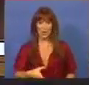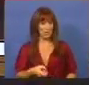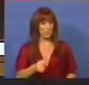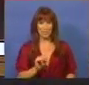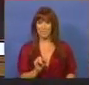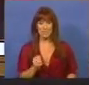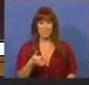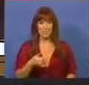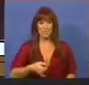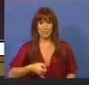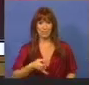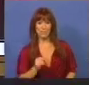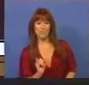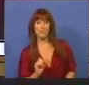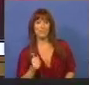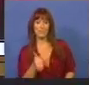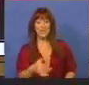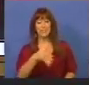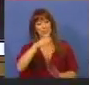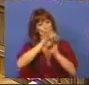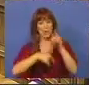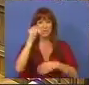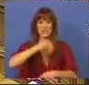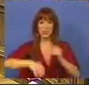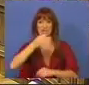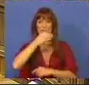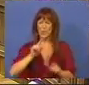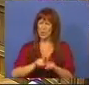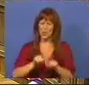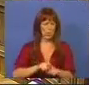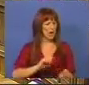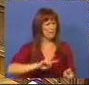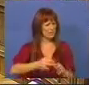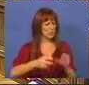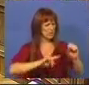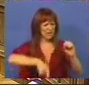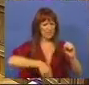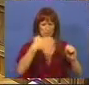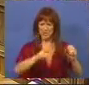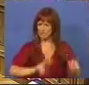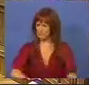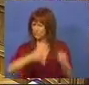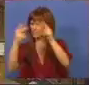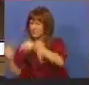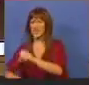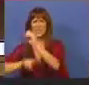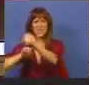produto de que falava o programa eleitoral, como passou de 0,7% para